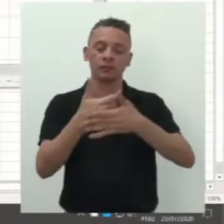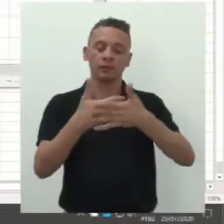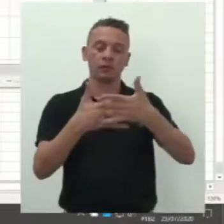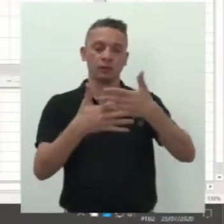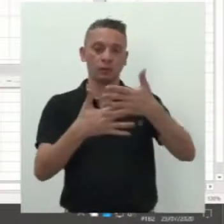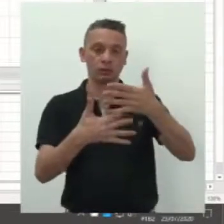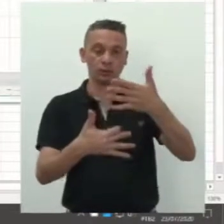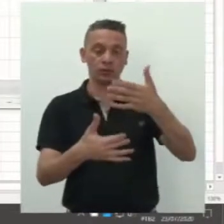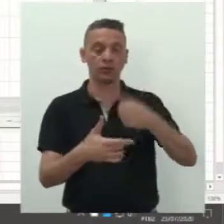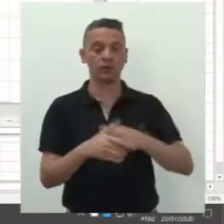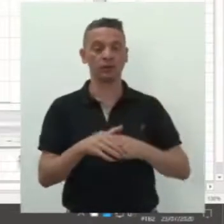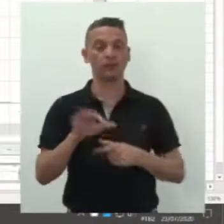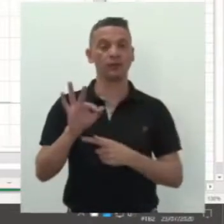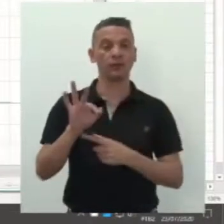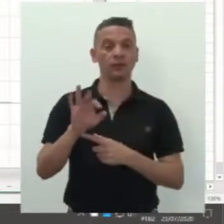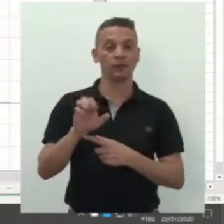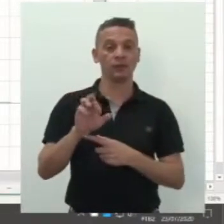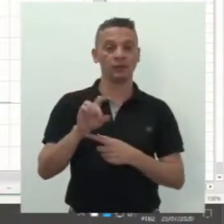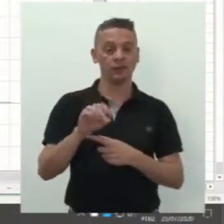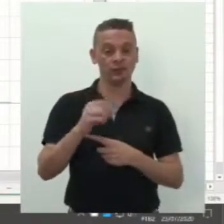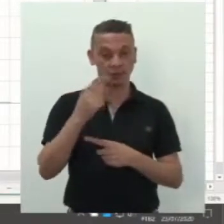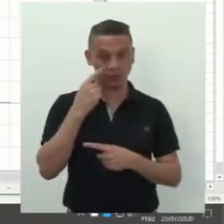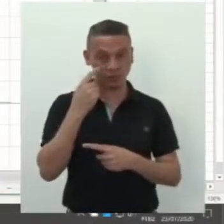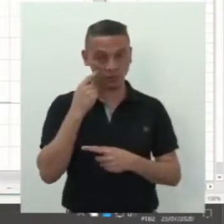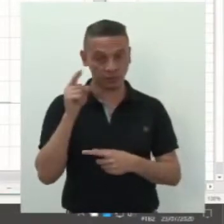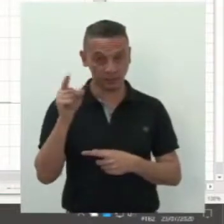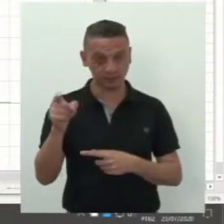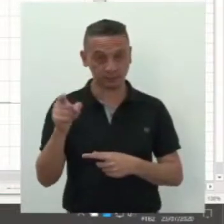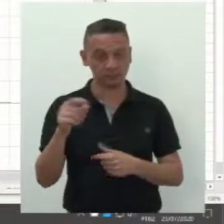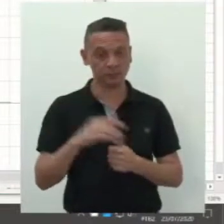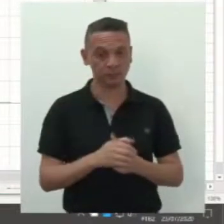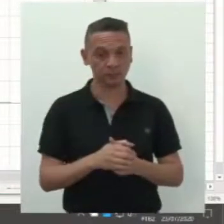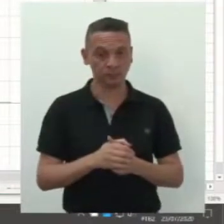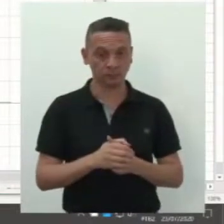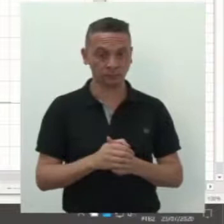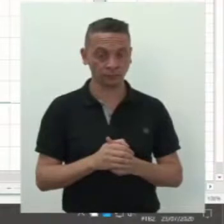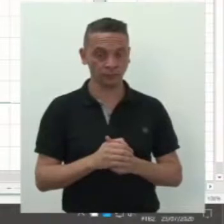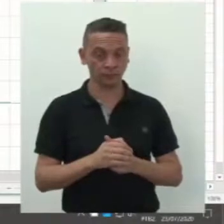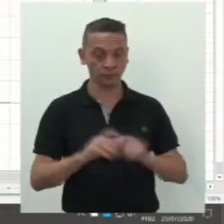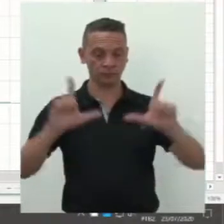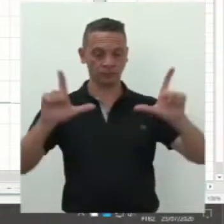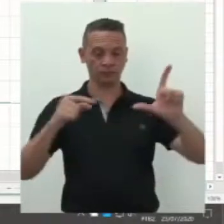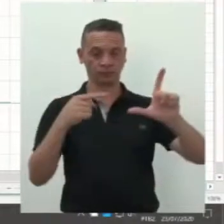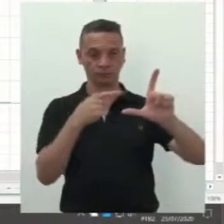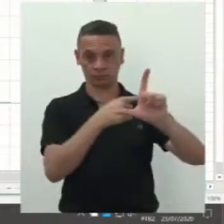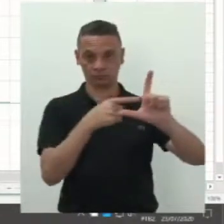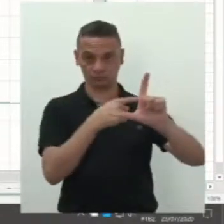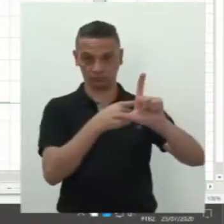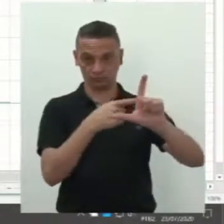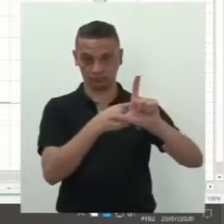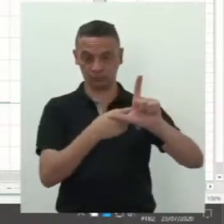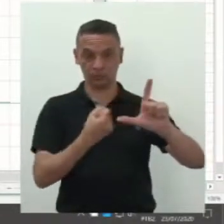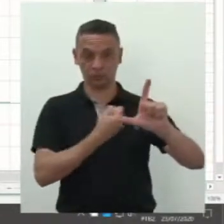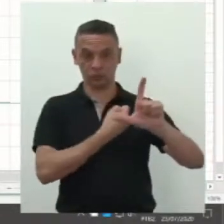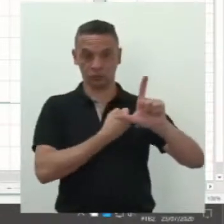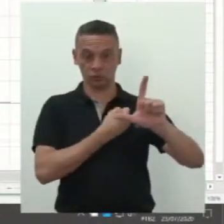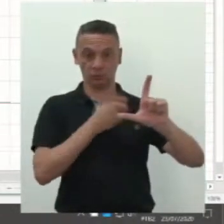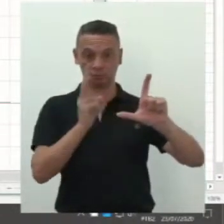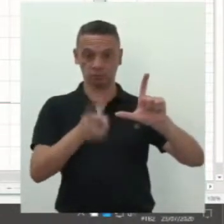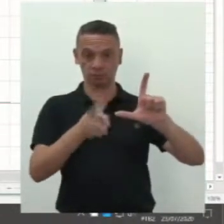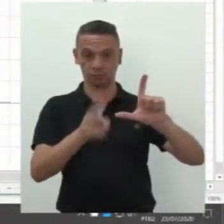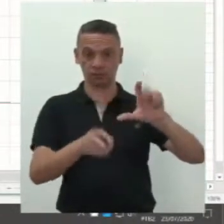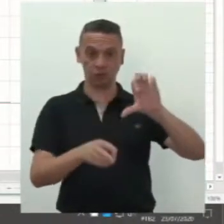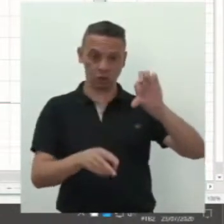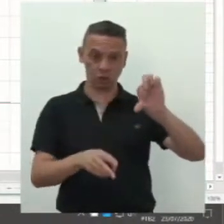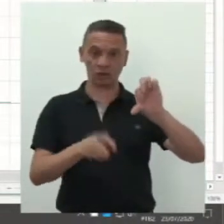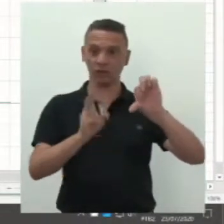Pessoal, quando o Fernando fala descer, repara na lateral Exato. esquerda, na numeração fixa, que está até 9